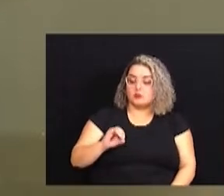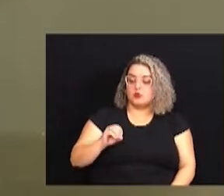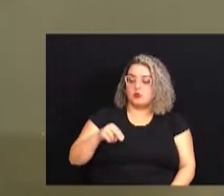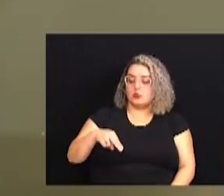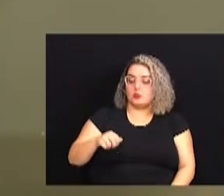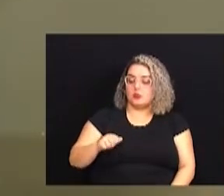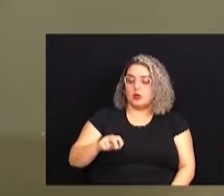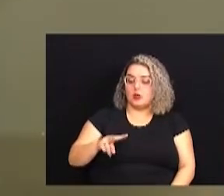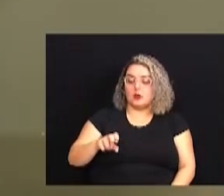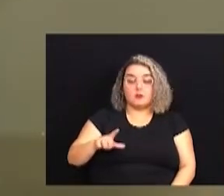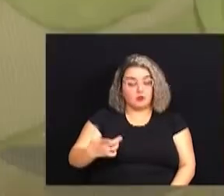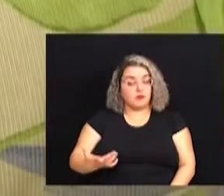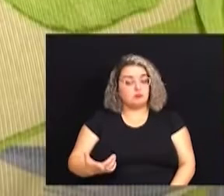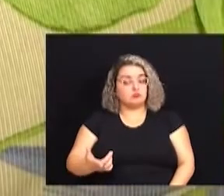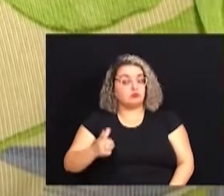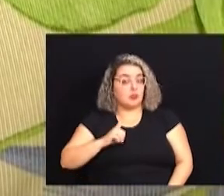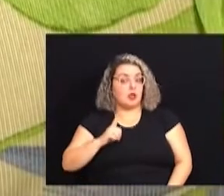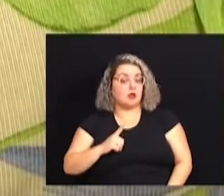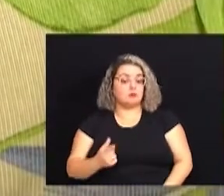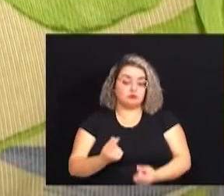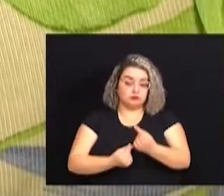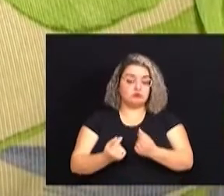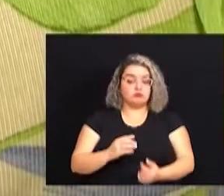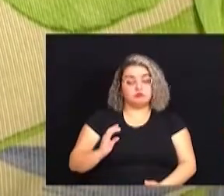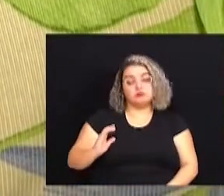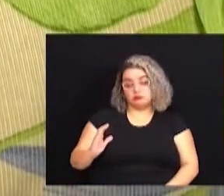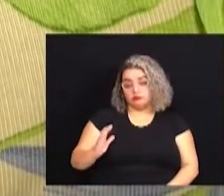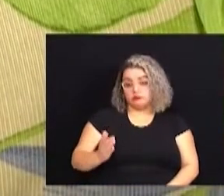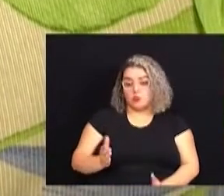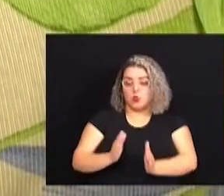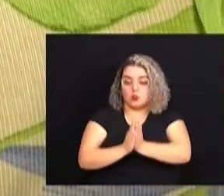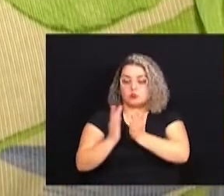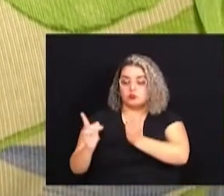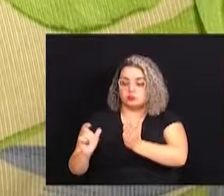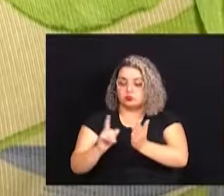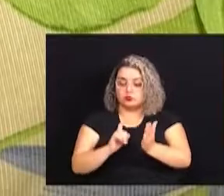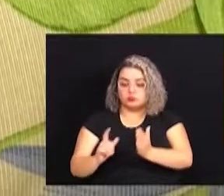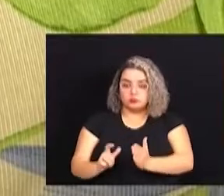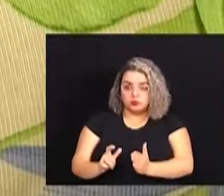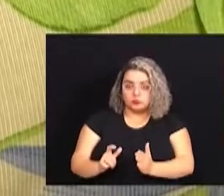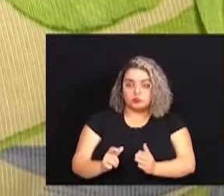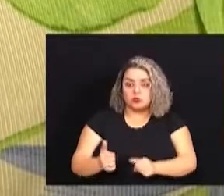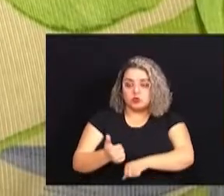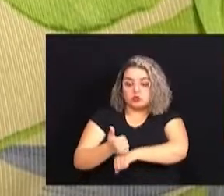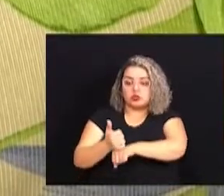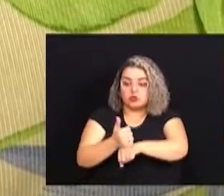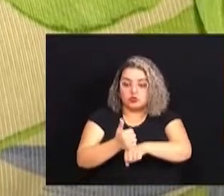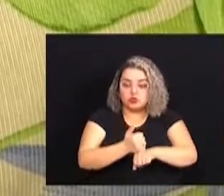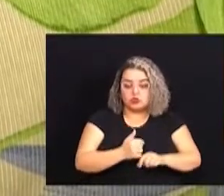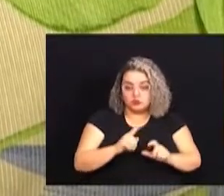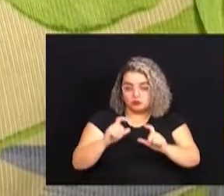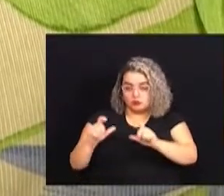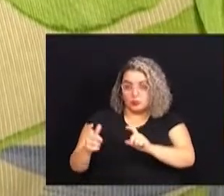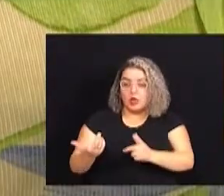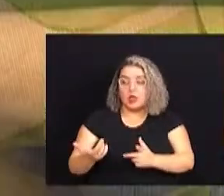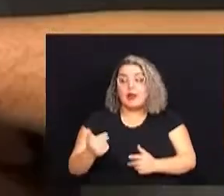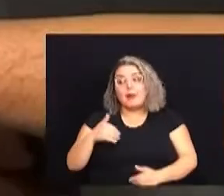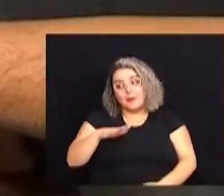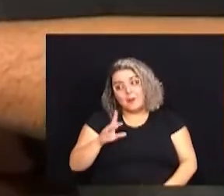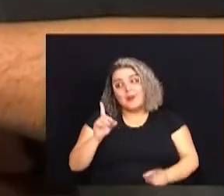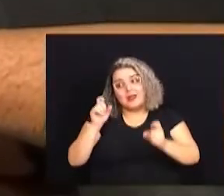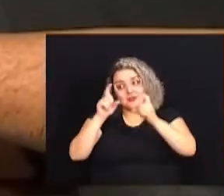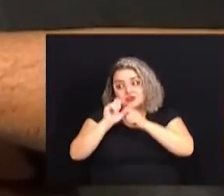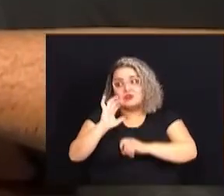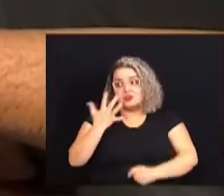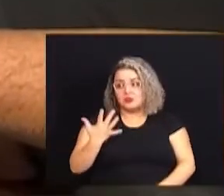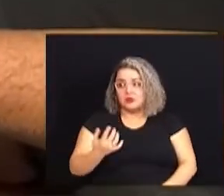aquilo ganha um valor de mercado. No caso de álbum de figurinhas, isso é mais raro de acontecer, né? Até porque a